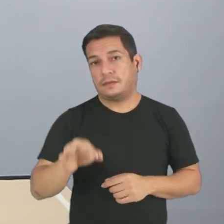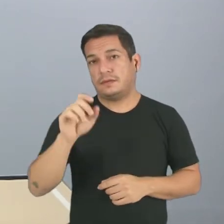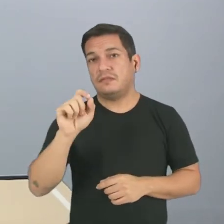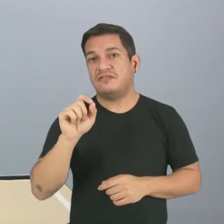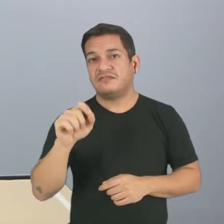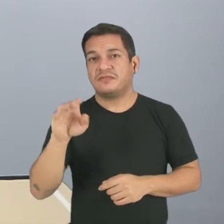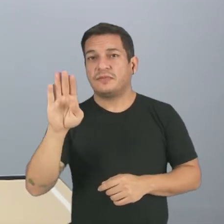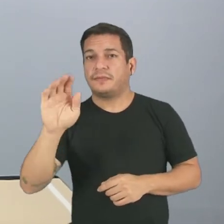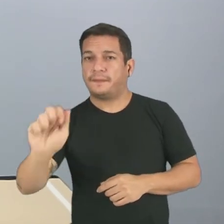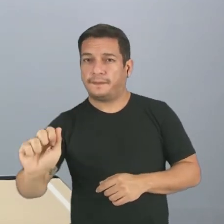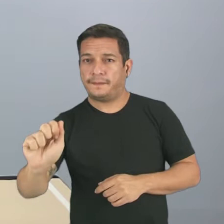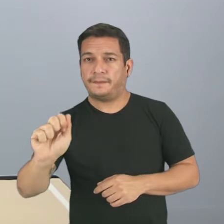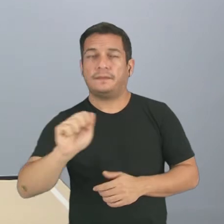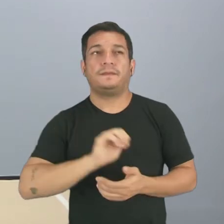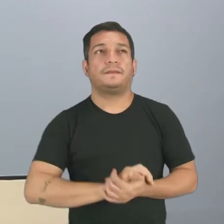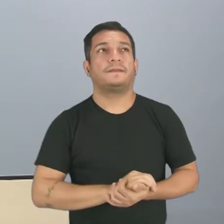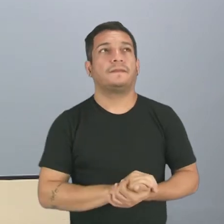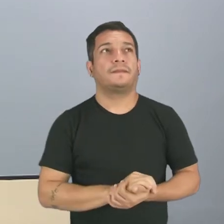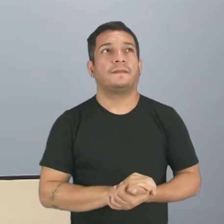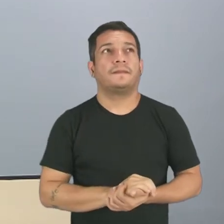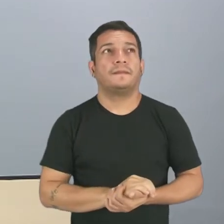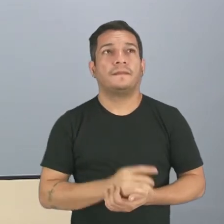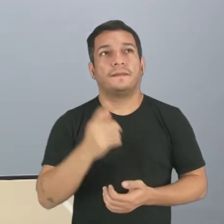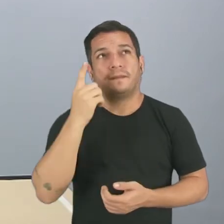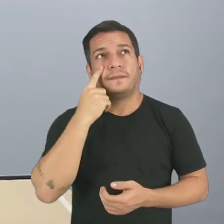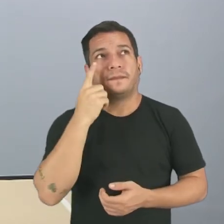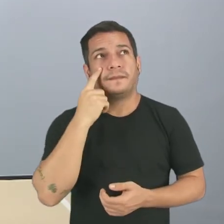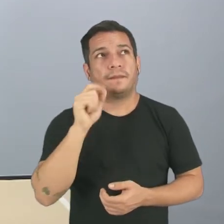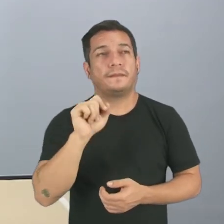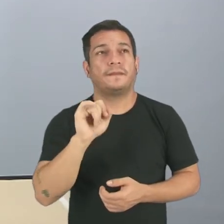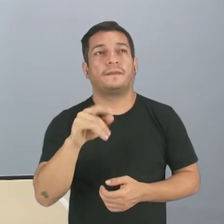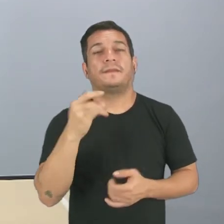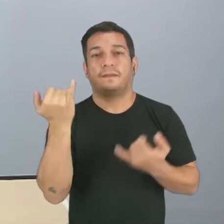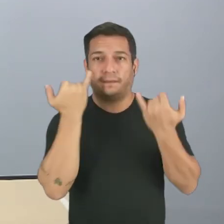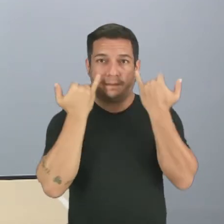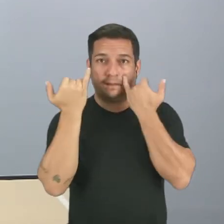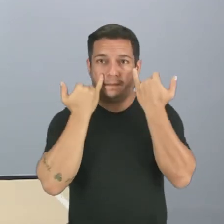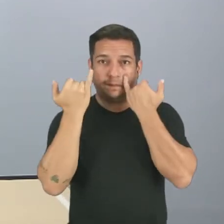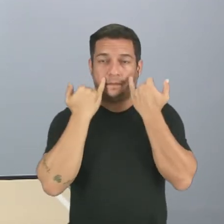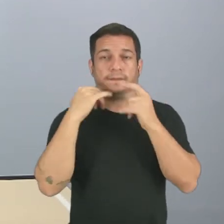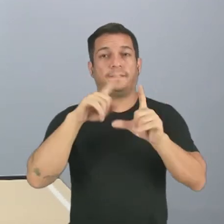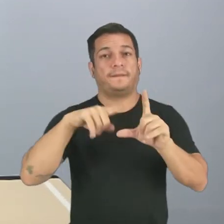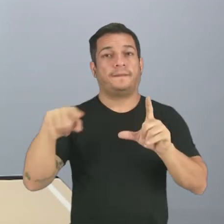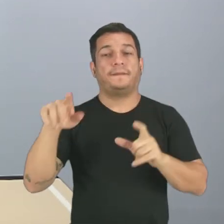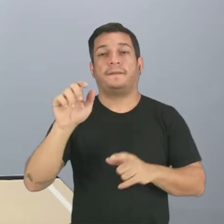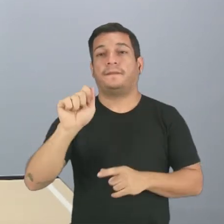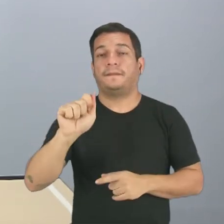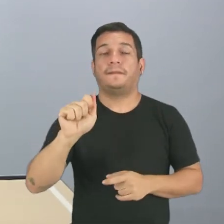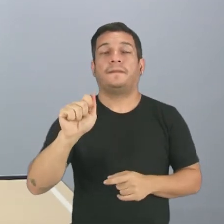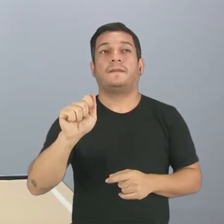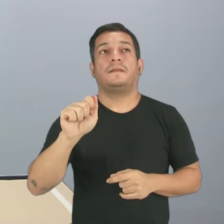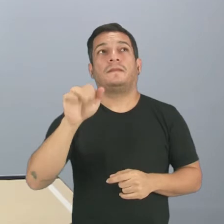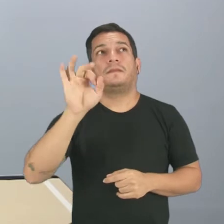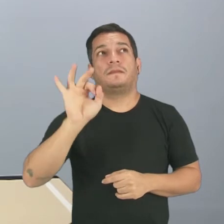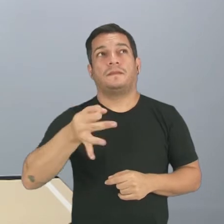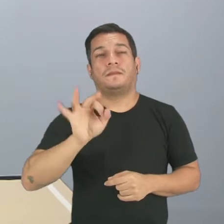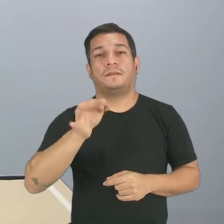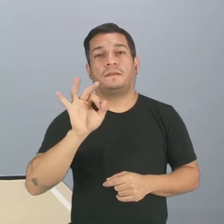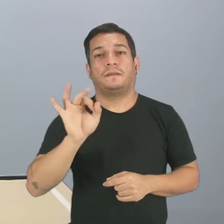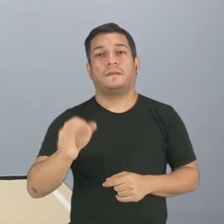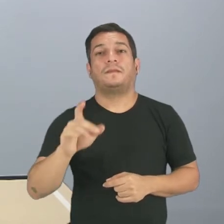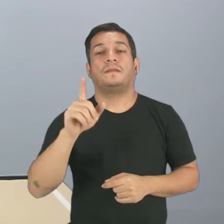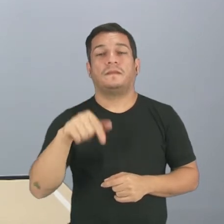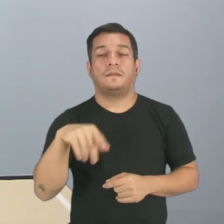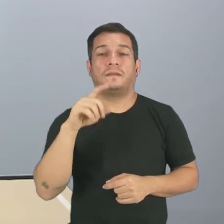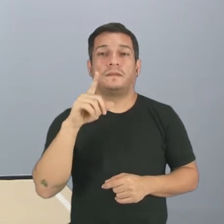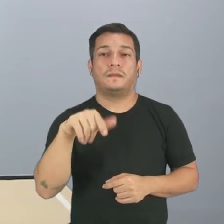o gráfico A? Vamos ver se as informações no gráfico A são corretas e